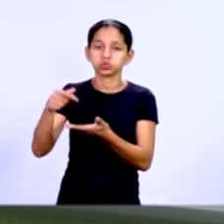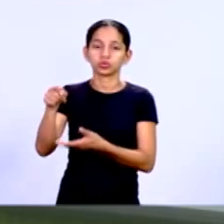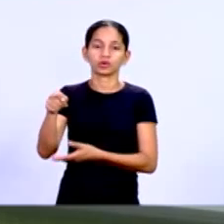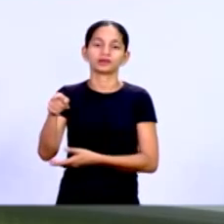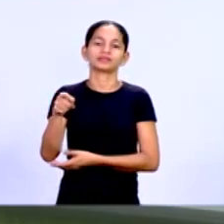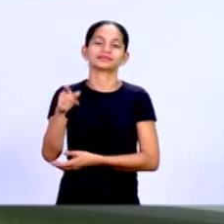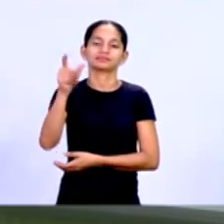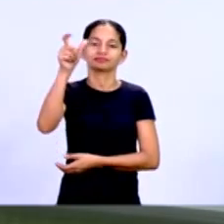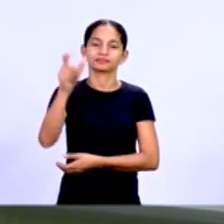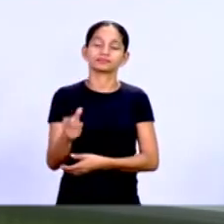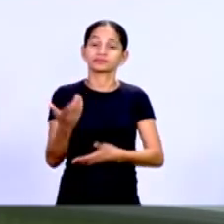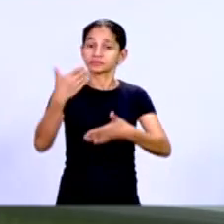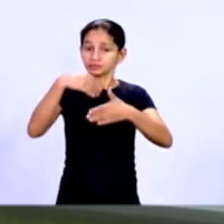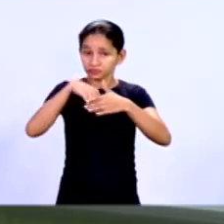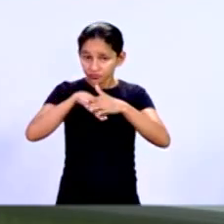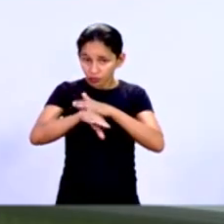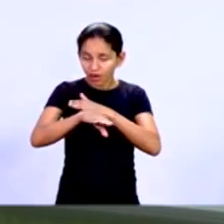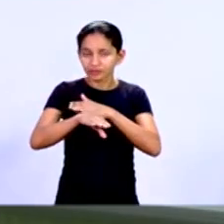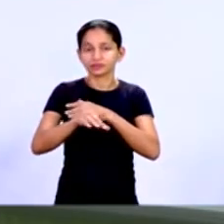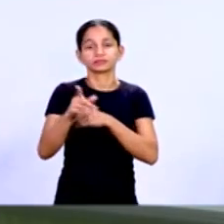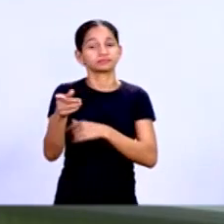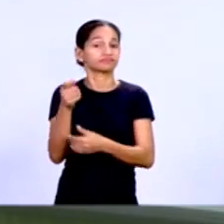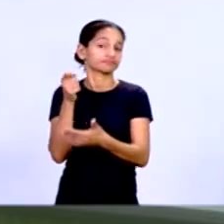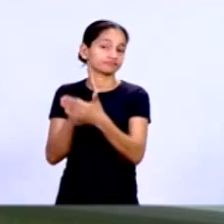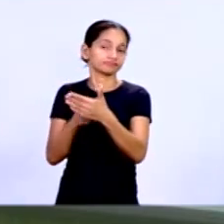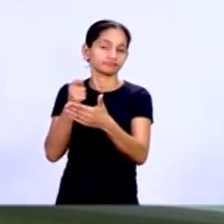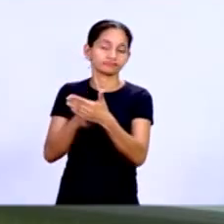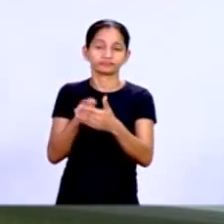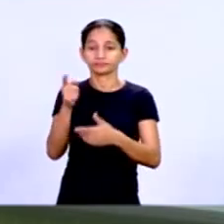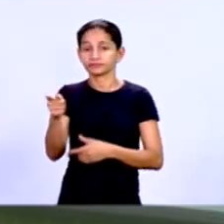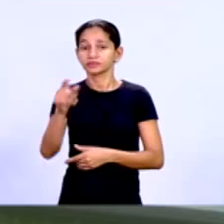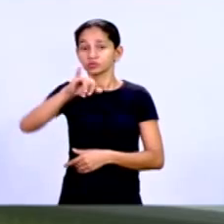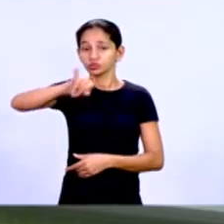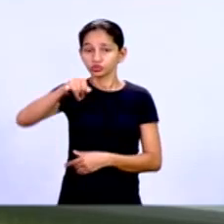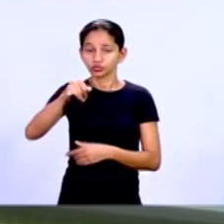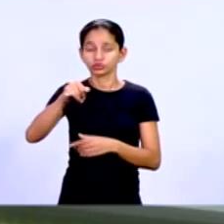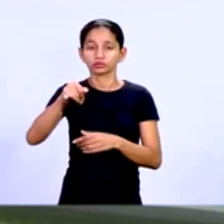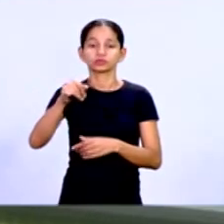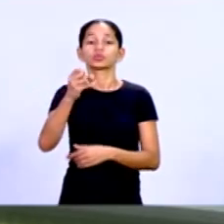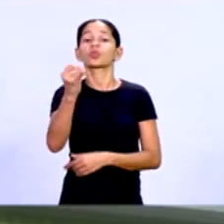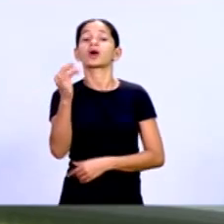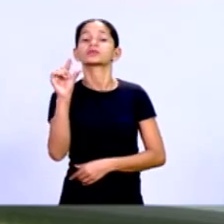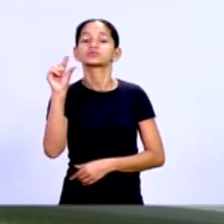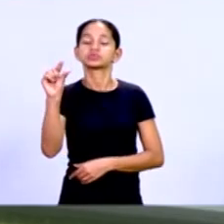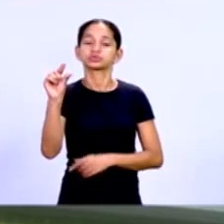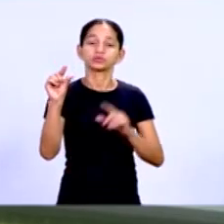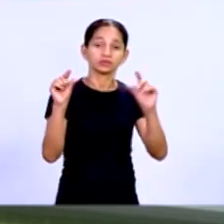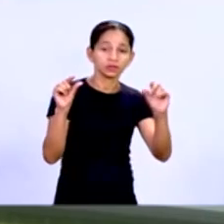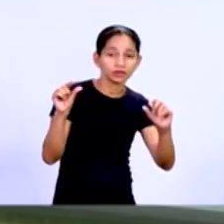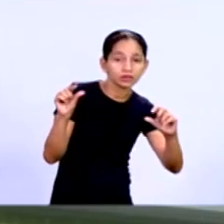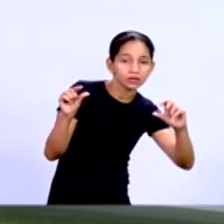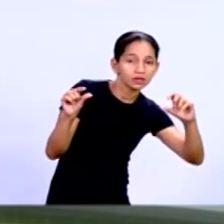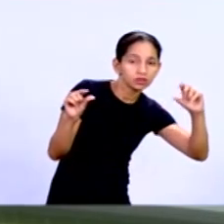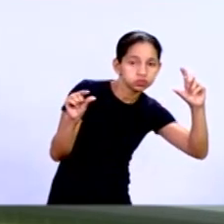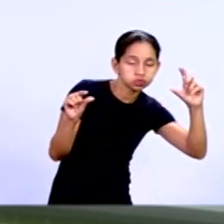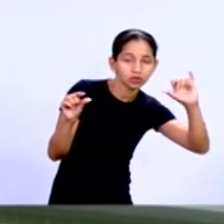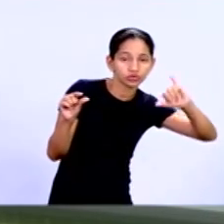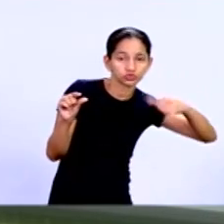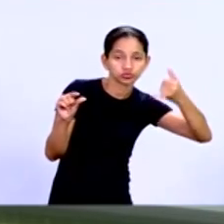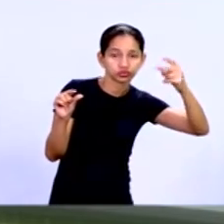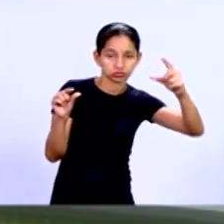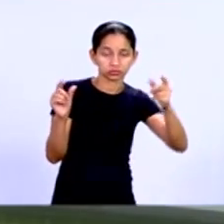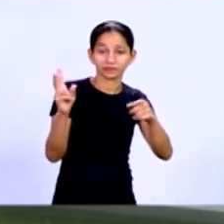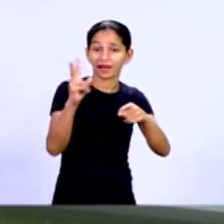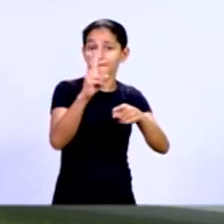banco múltiplo. Evidentemente, ele vai cobrar para quem ele vai emprestar, inclui essa taxa que ele está